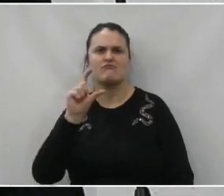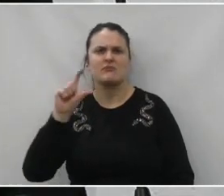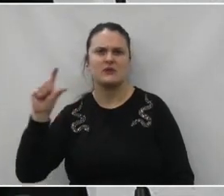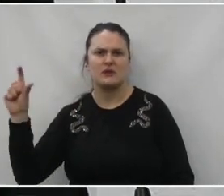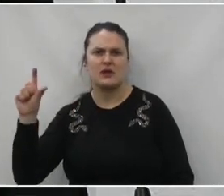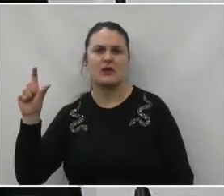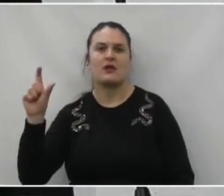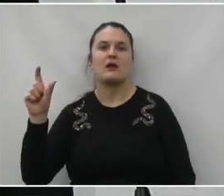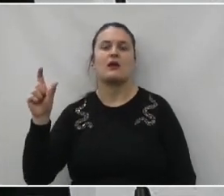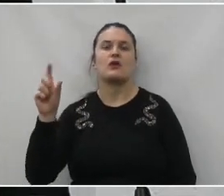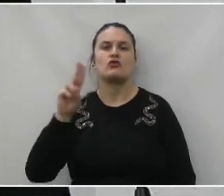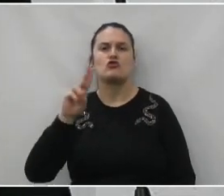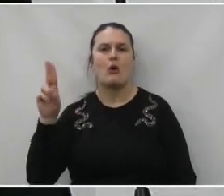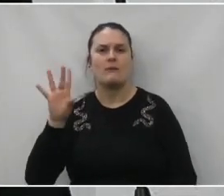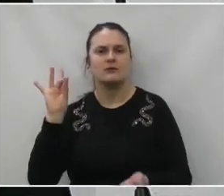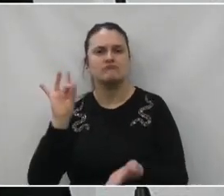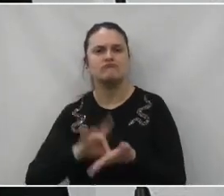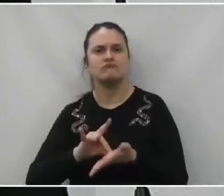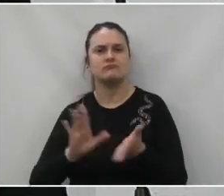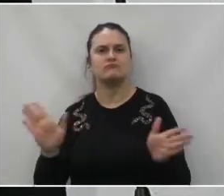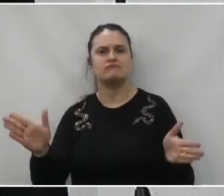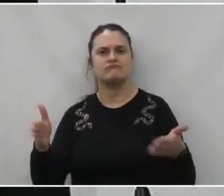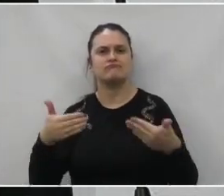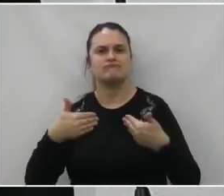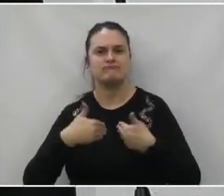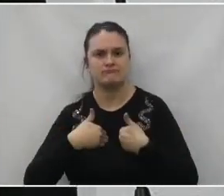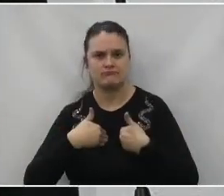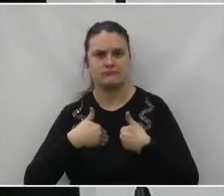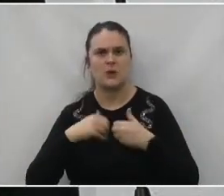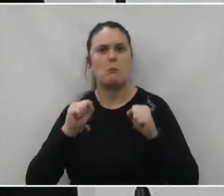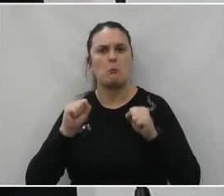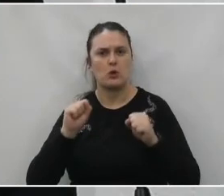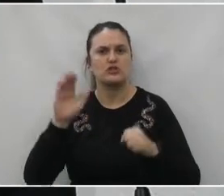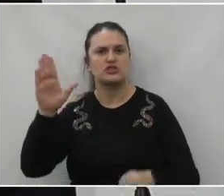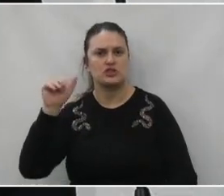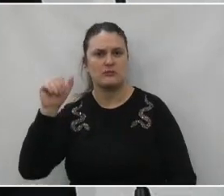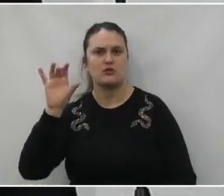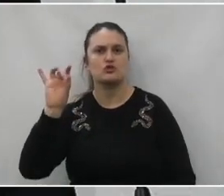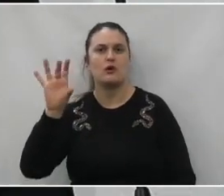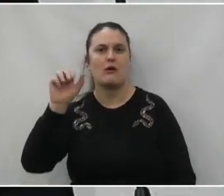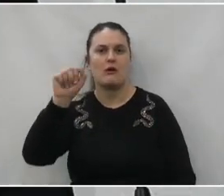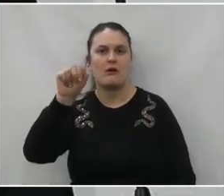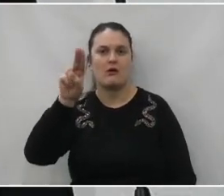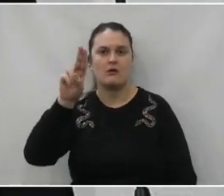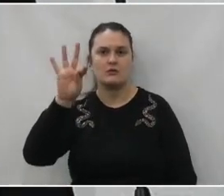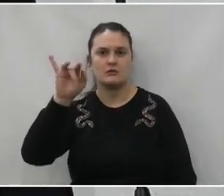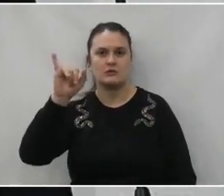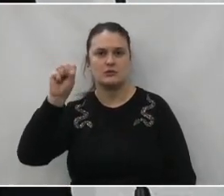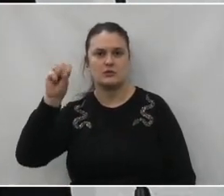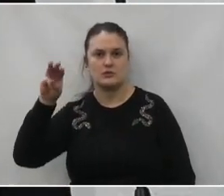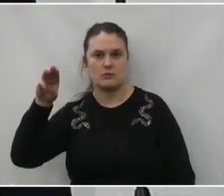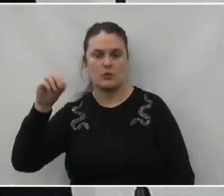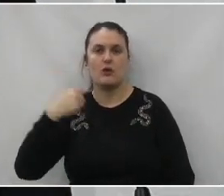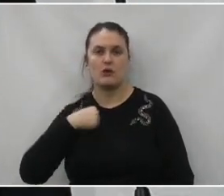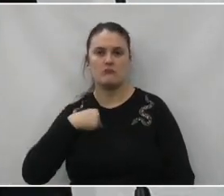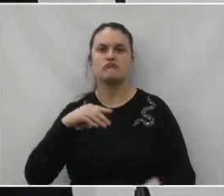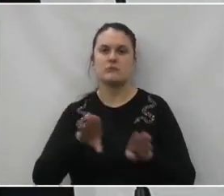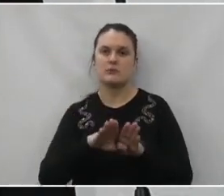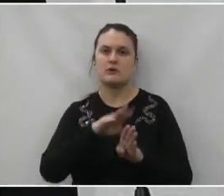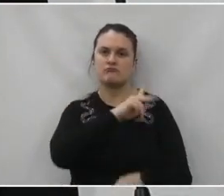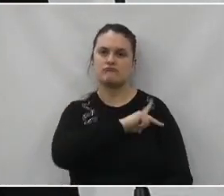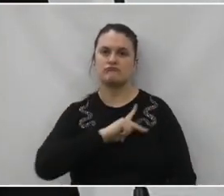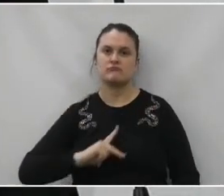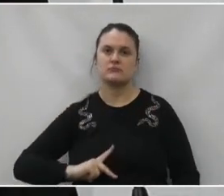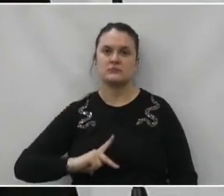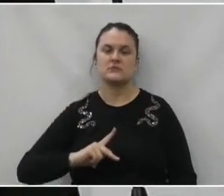transtorno do espectro do autismo, mas podemos chamar só de autismo. Também sou presidente da Associação Autismo